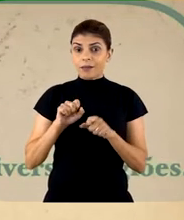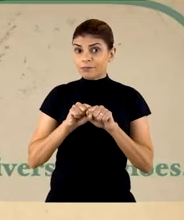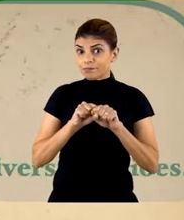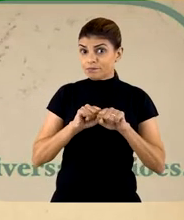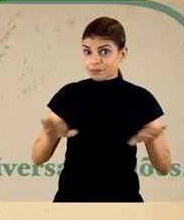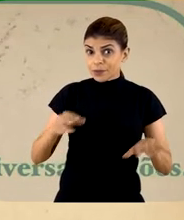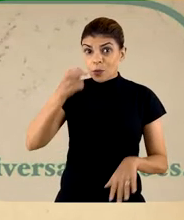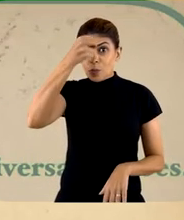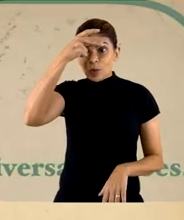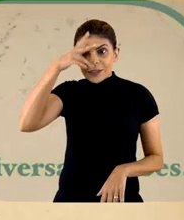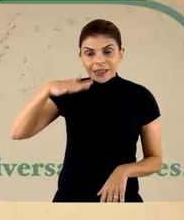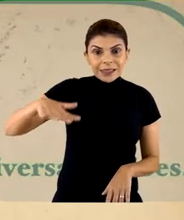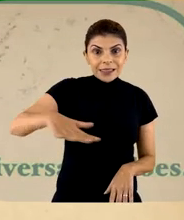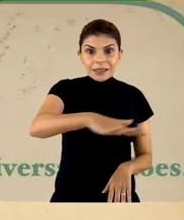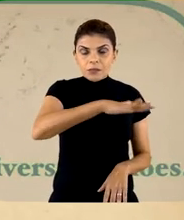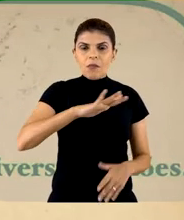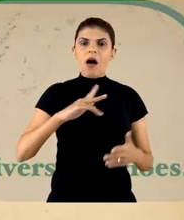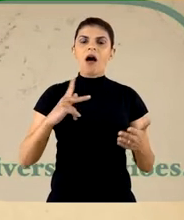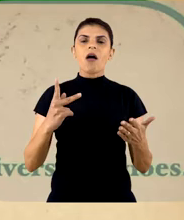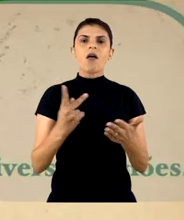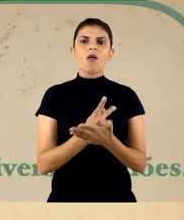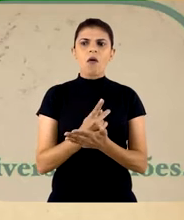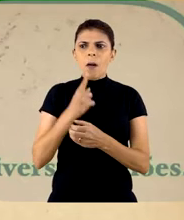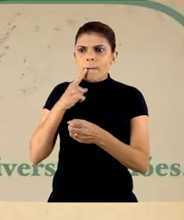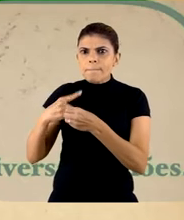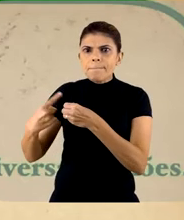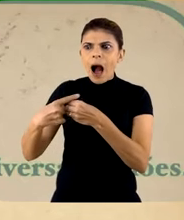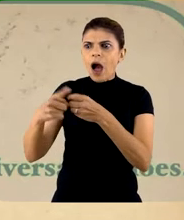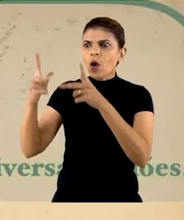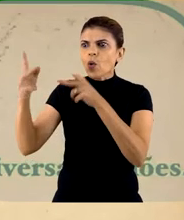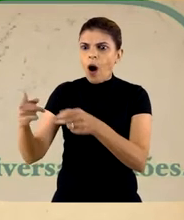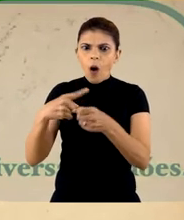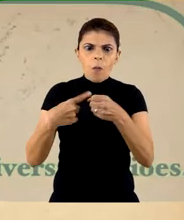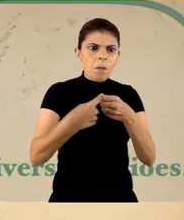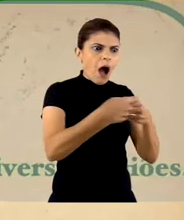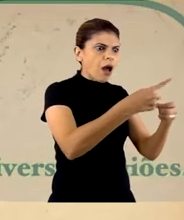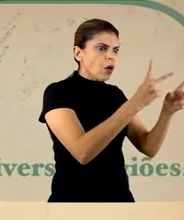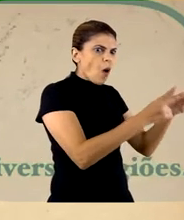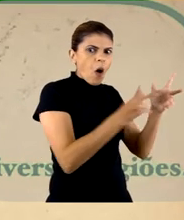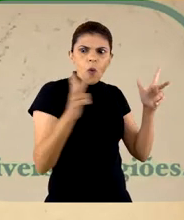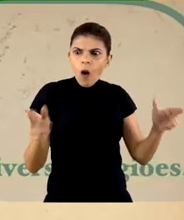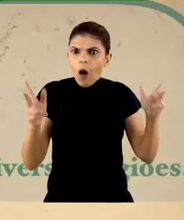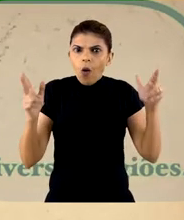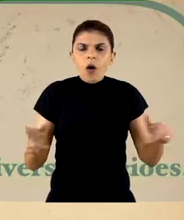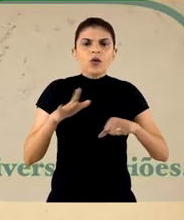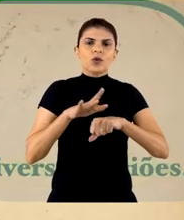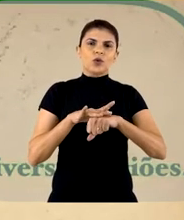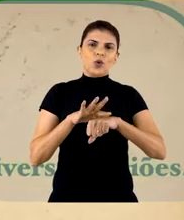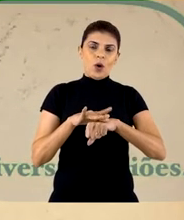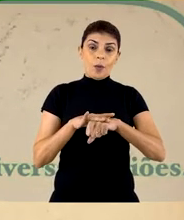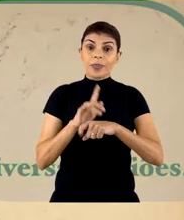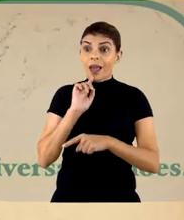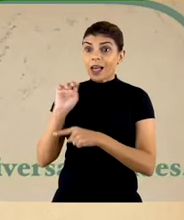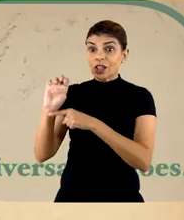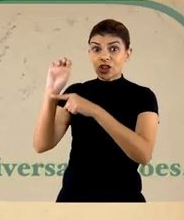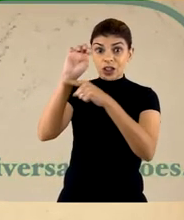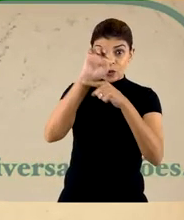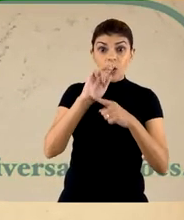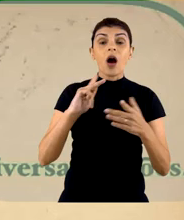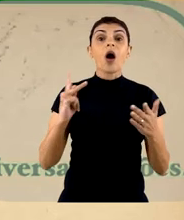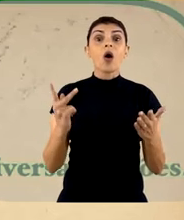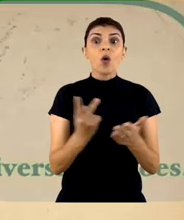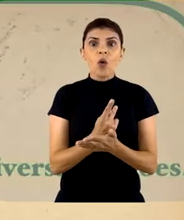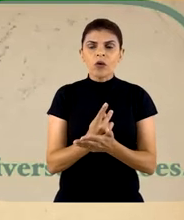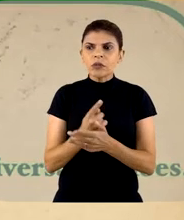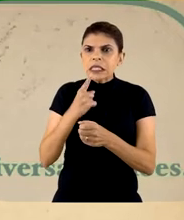epidemia a nível municipal acontece quando diversos bairros apresentam uma doença. A epidemia a nível estadual